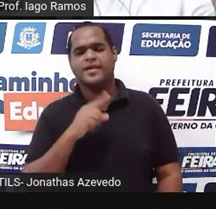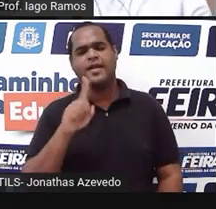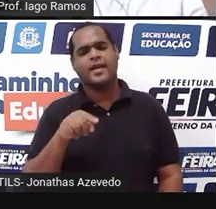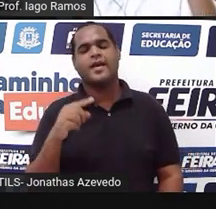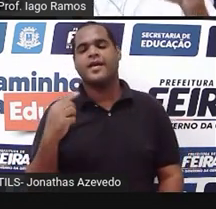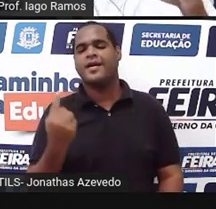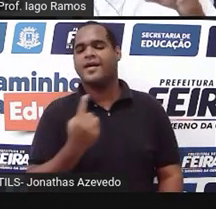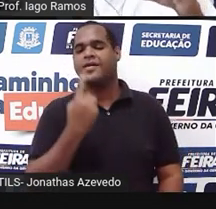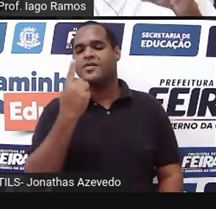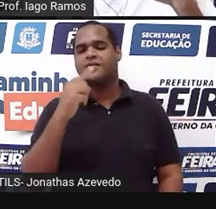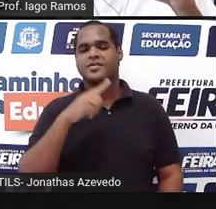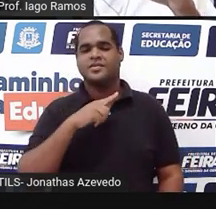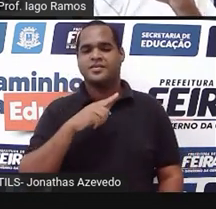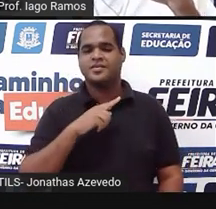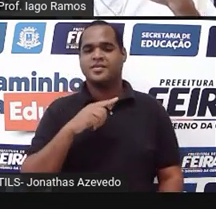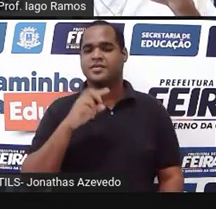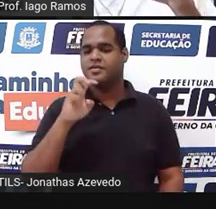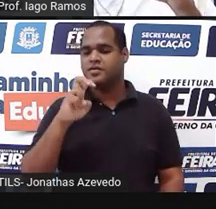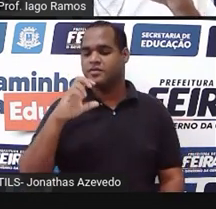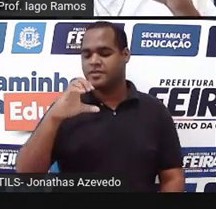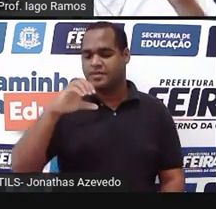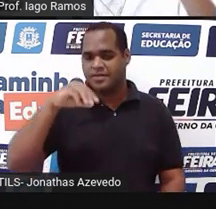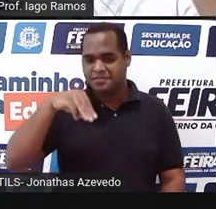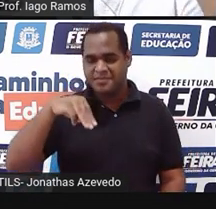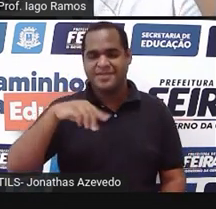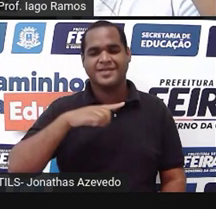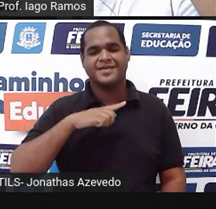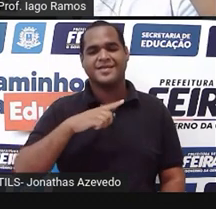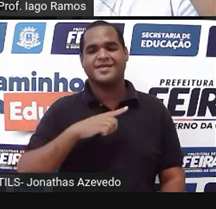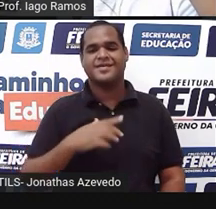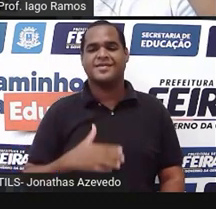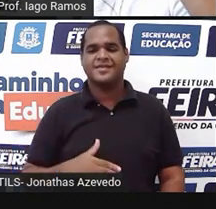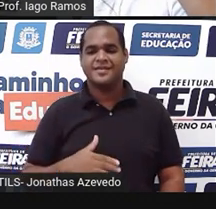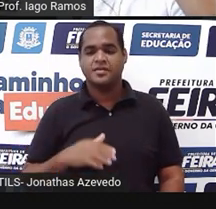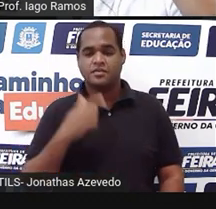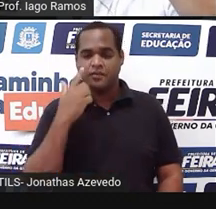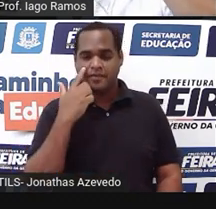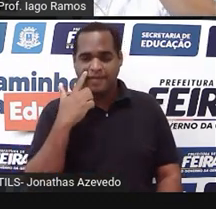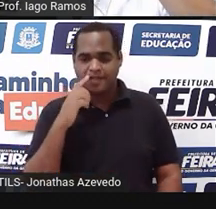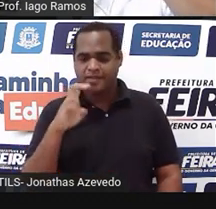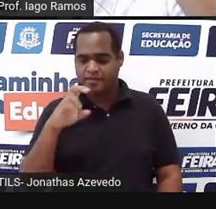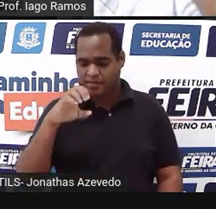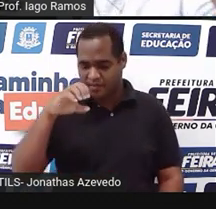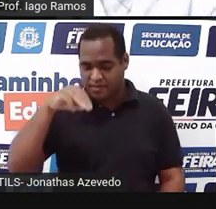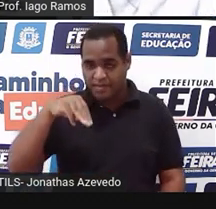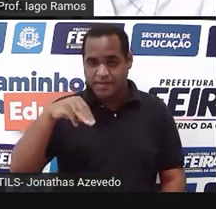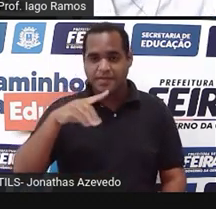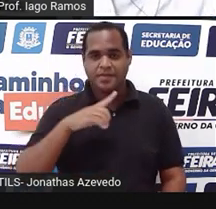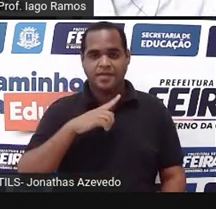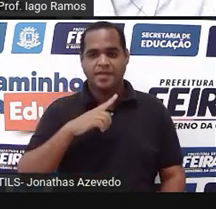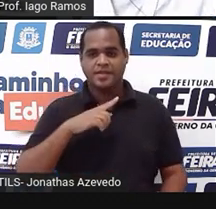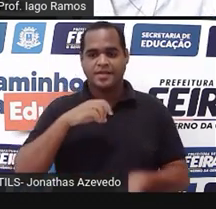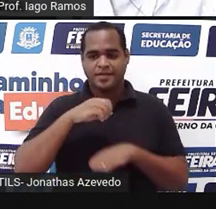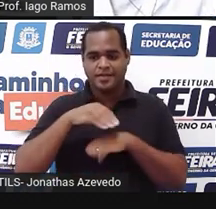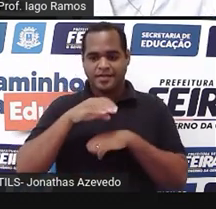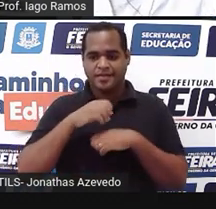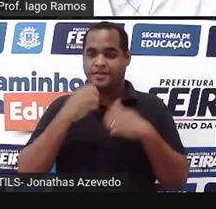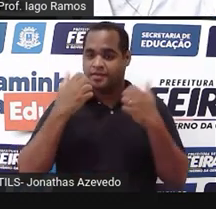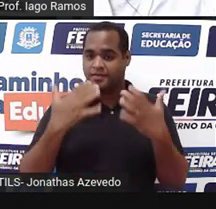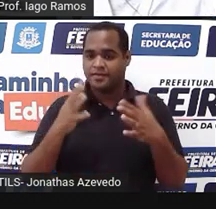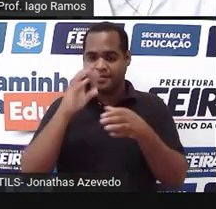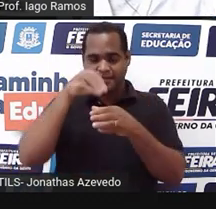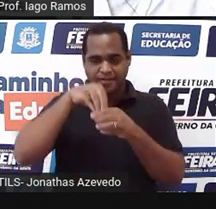a altura do trapézio é altura de 5 centímetros o seu pega essa altura de 5 cm esse jogo para dentro do